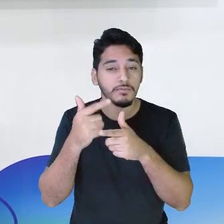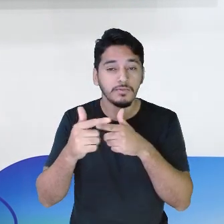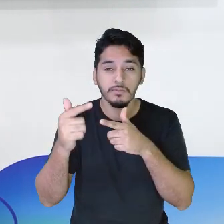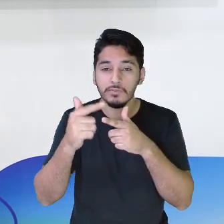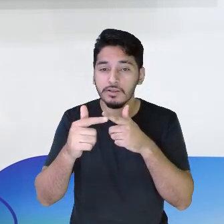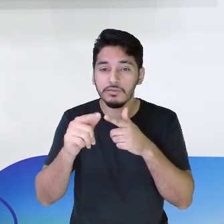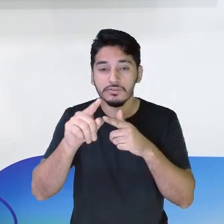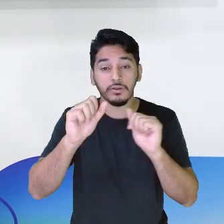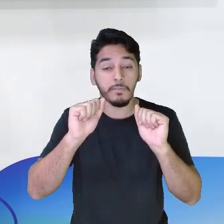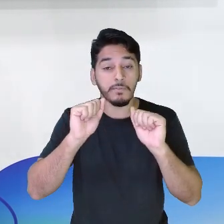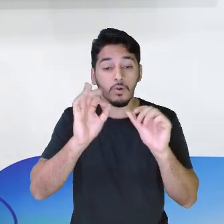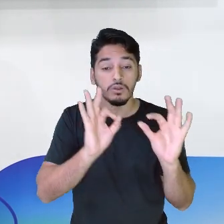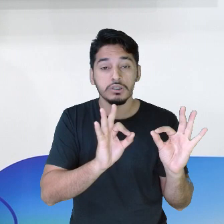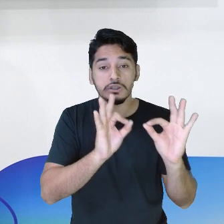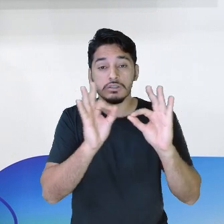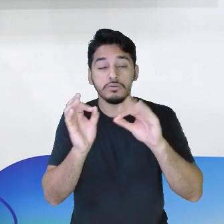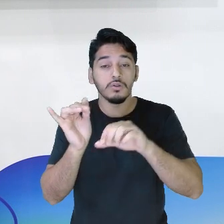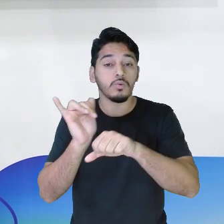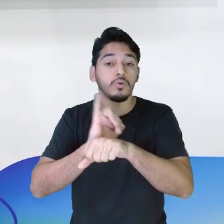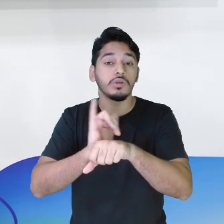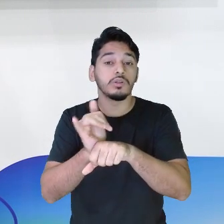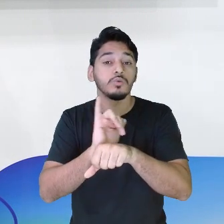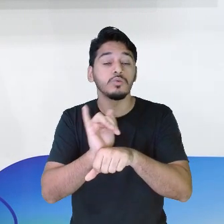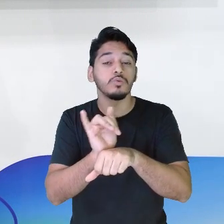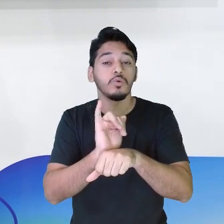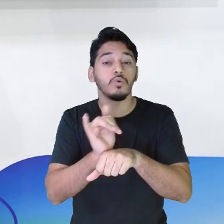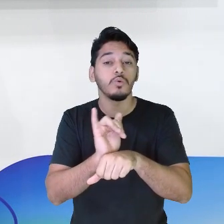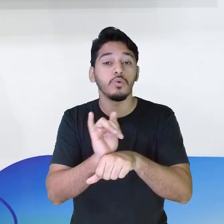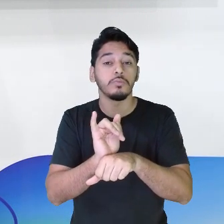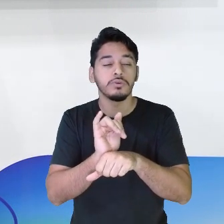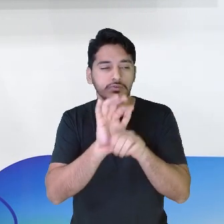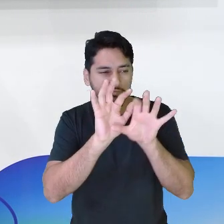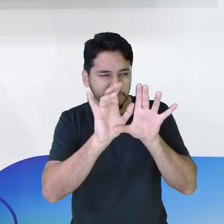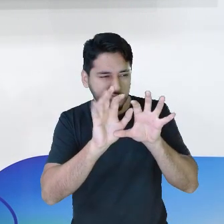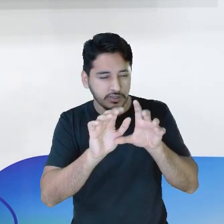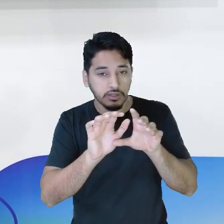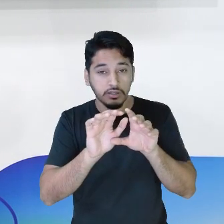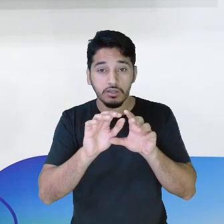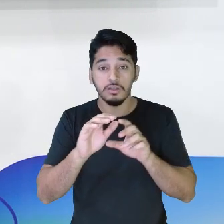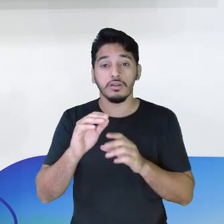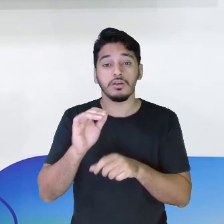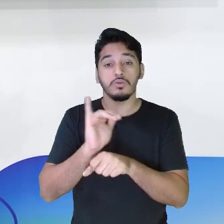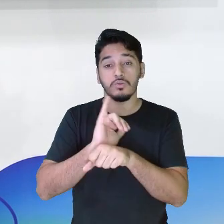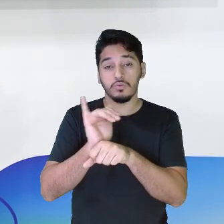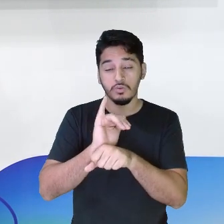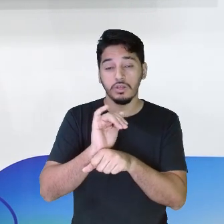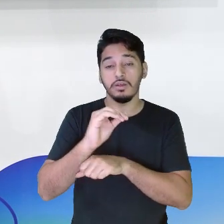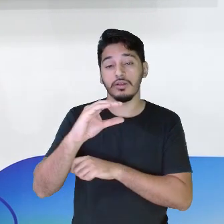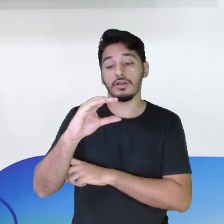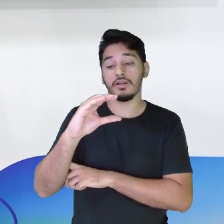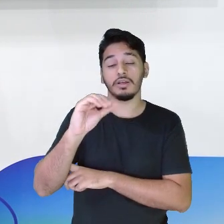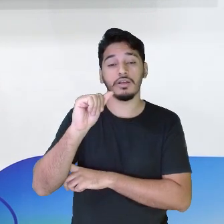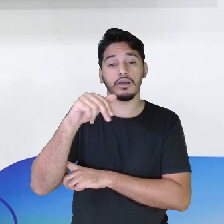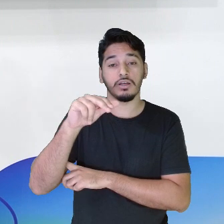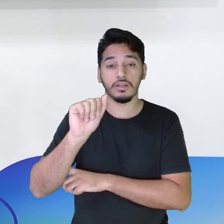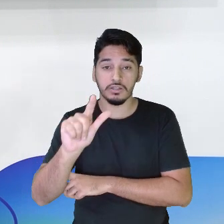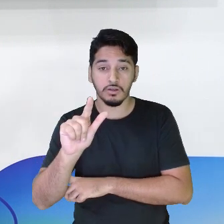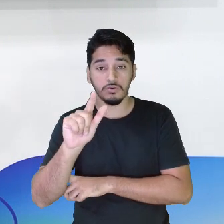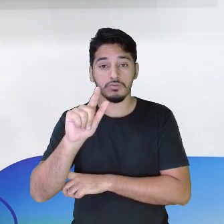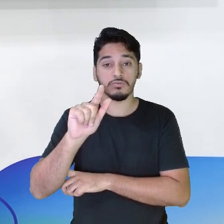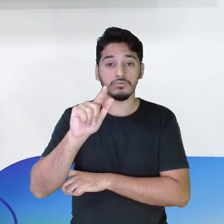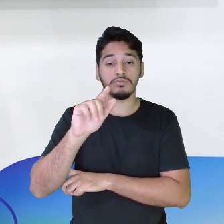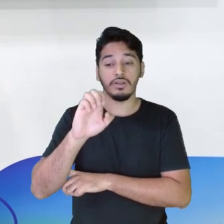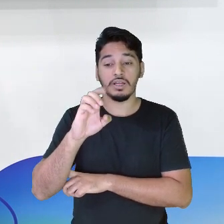pode assistir essa aula pelo YouTube, canal Educa Recife. Lá você encontra todas as aulas e